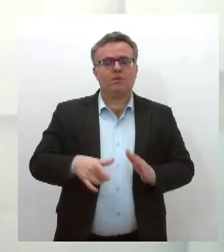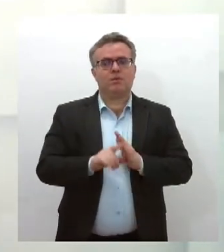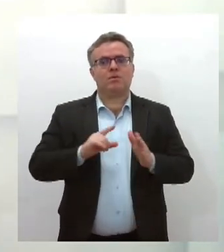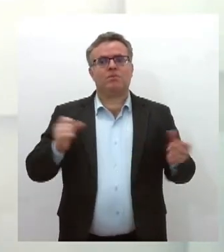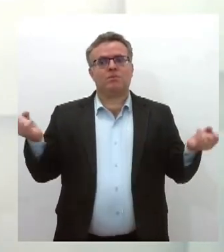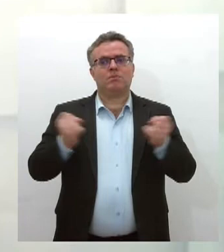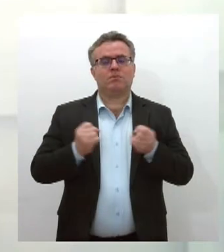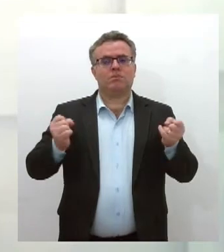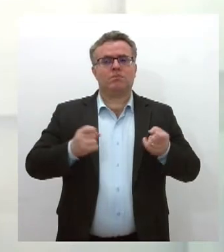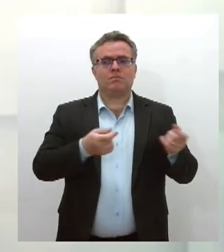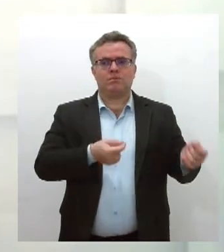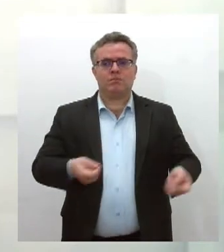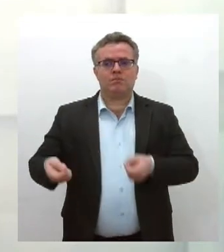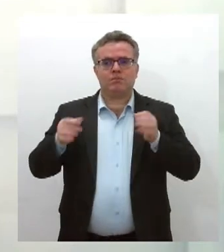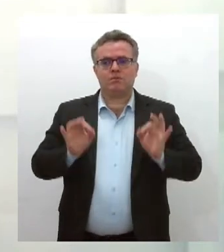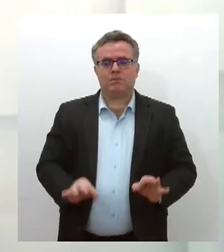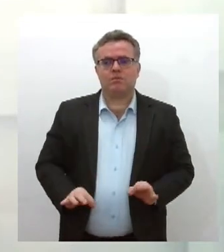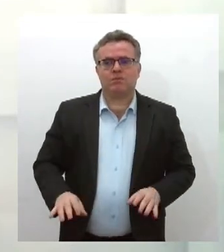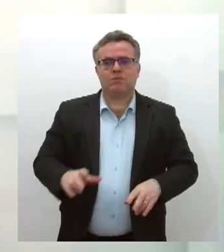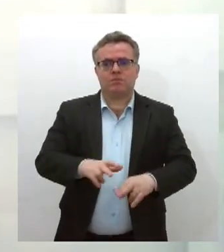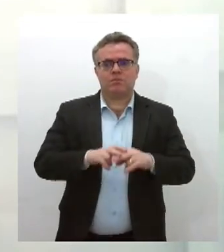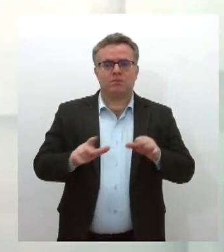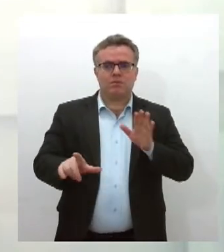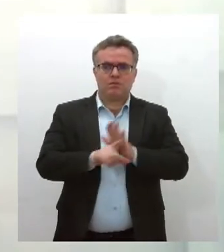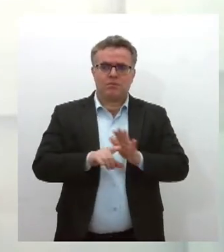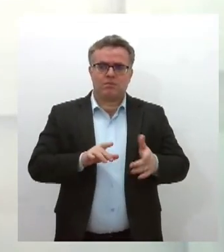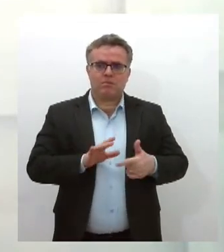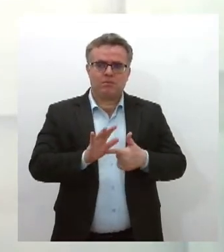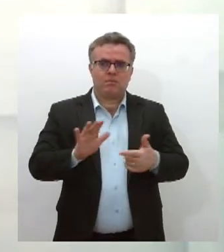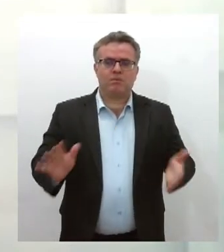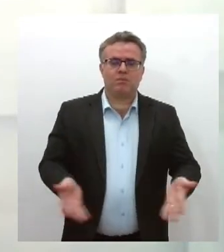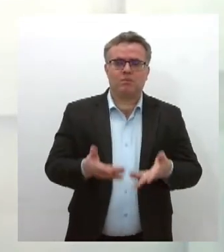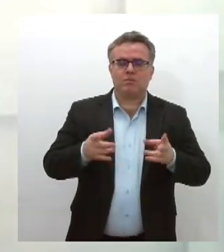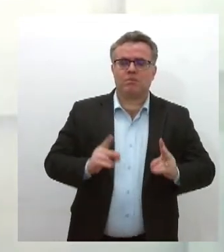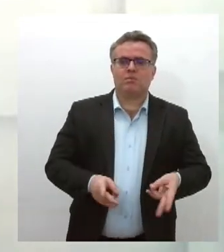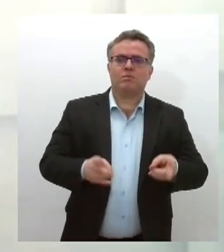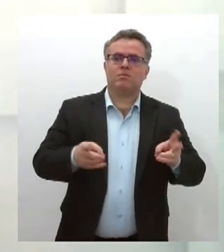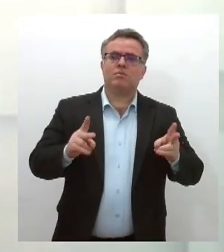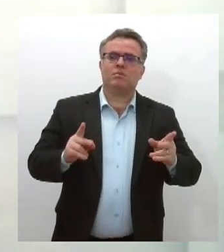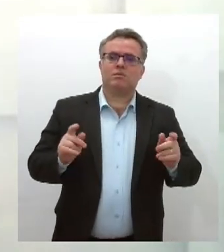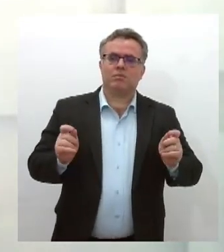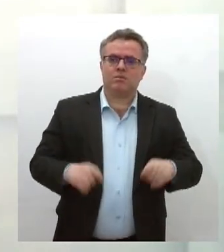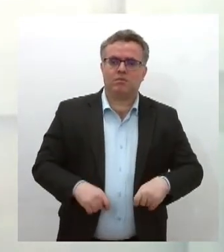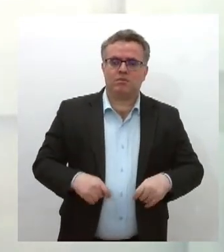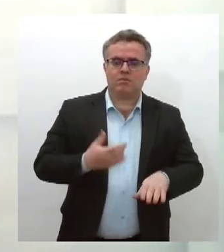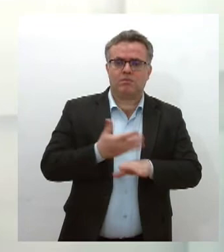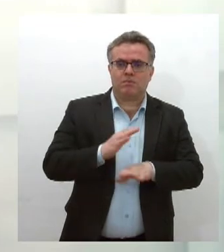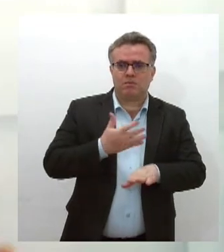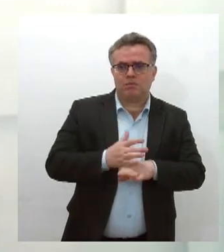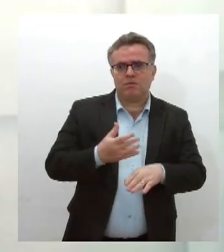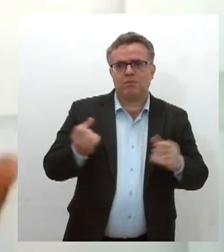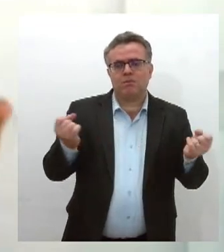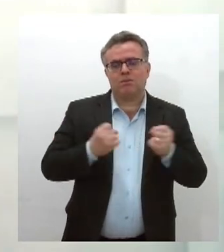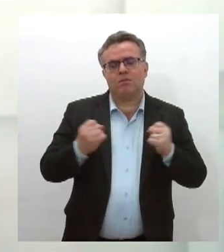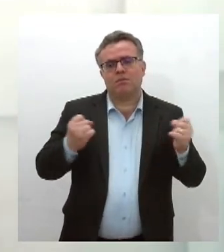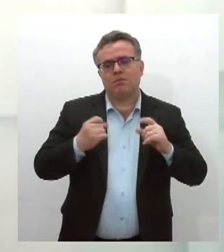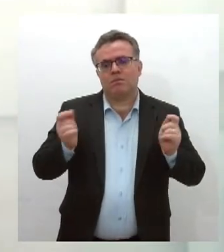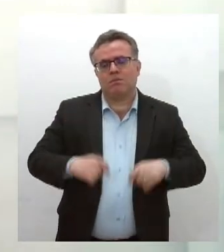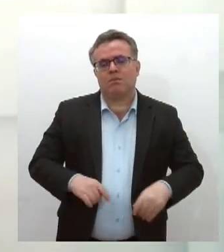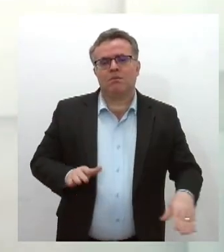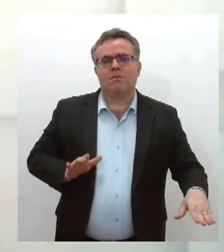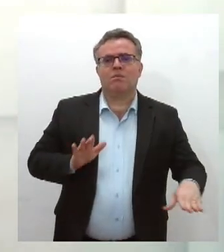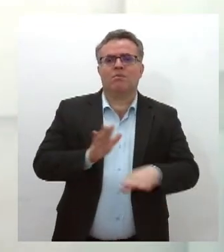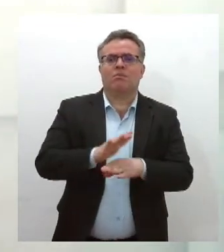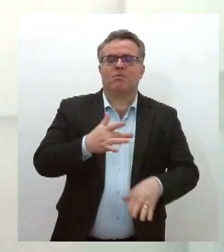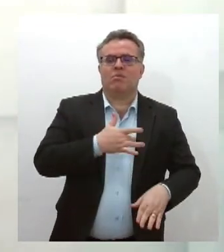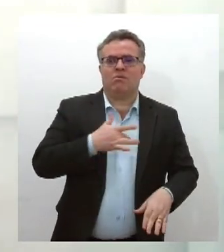isso, essa lei ela valoriza a pessoa idosa, ela estimula que as pessoas idosas pratiquem atividade física, ajuda também na saúde mental,